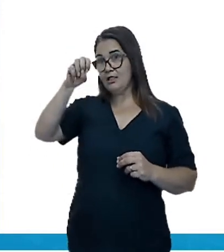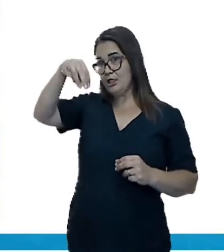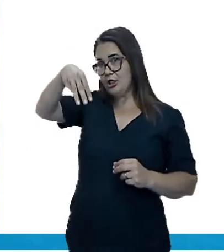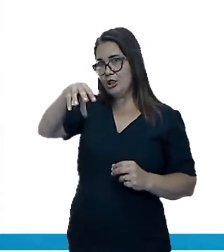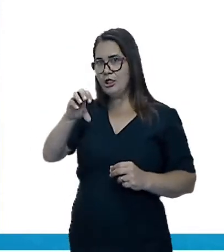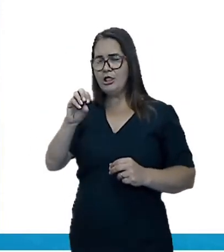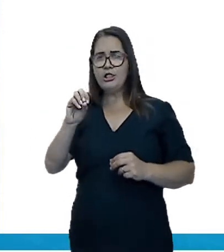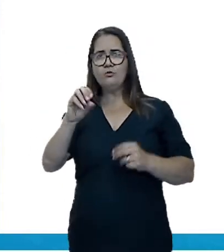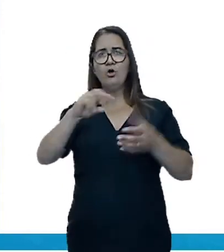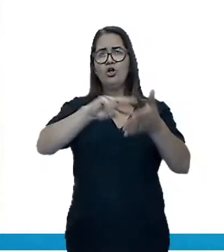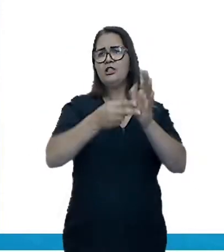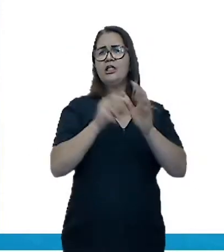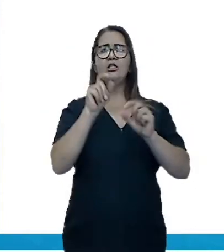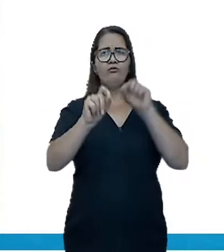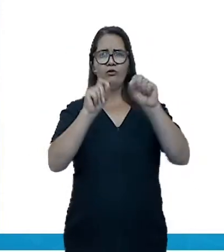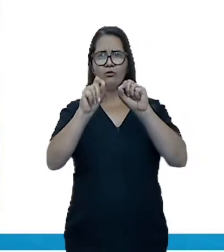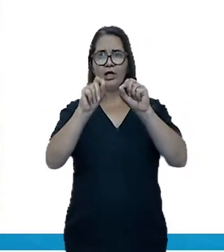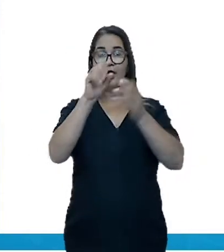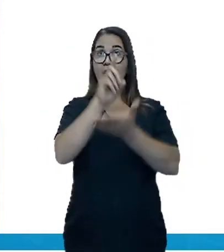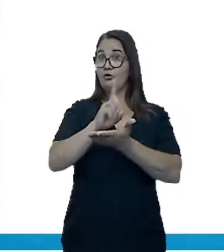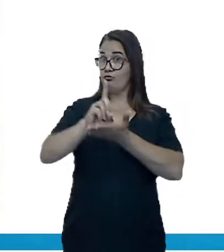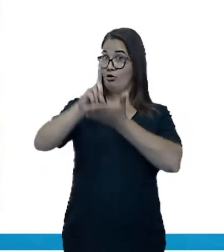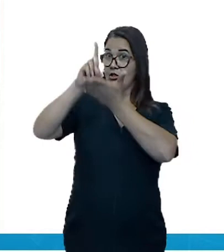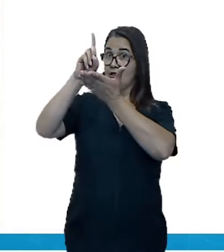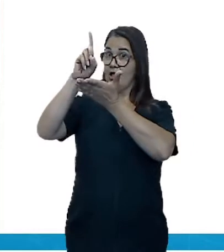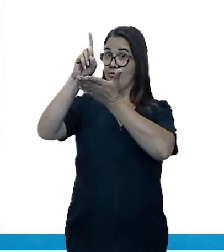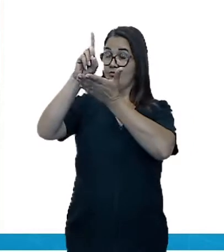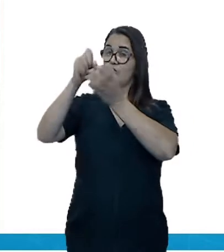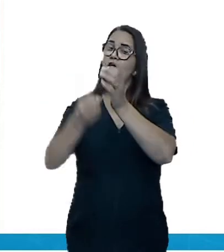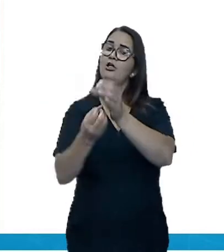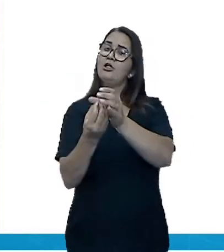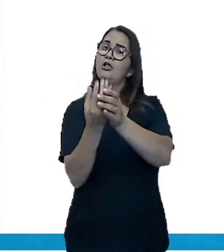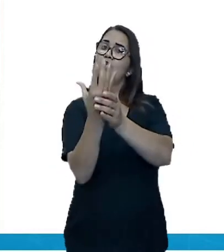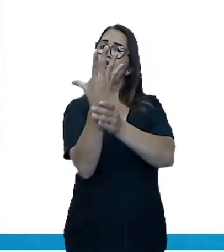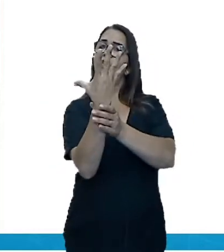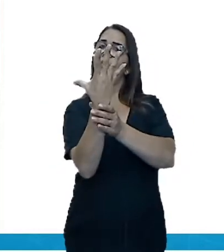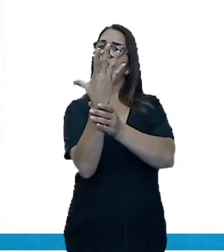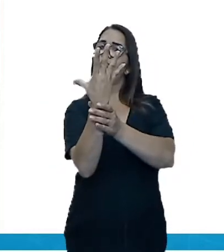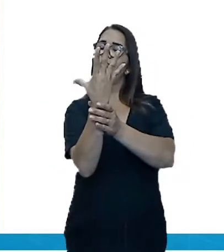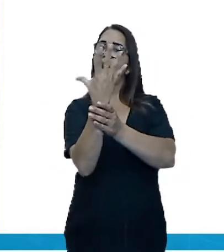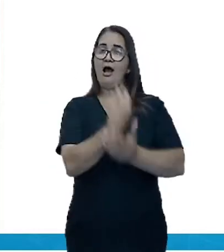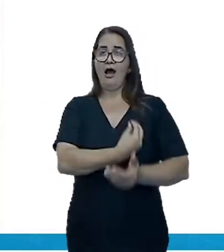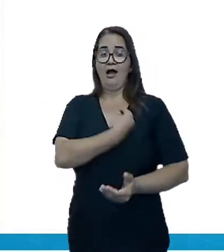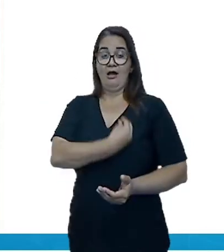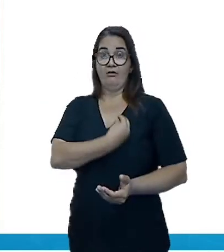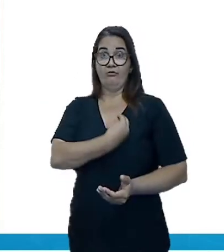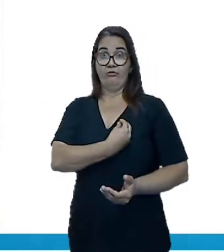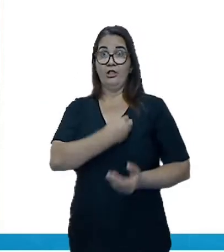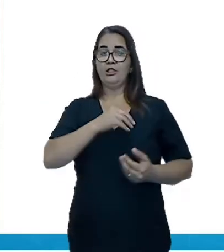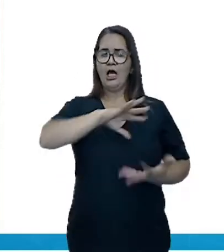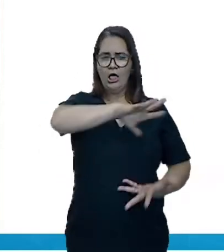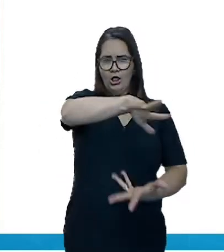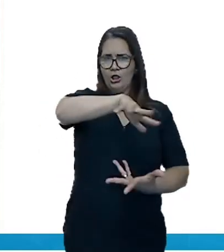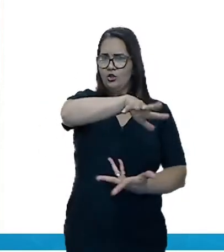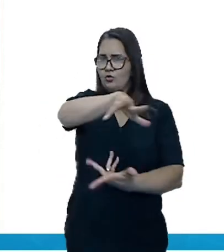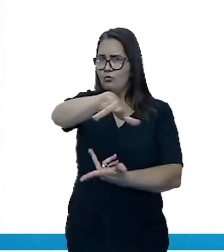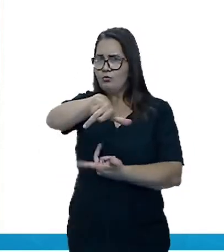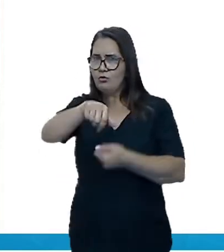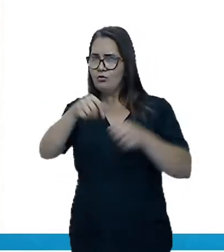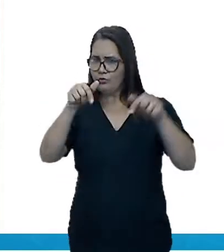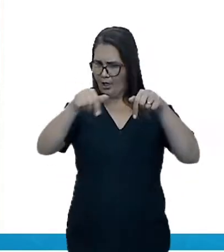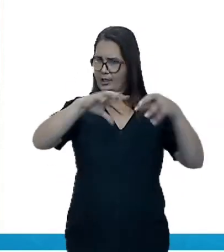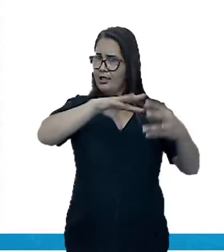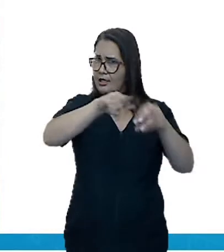história humana, que tentou explicar sobre a origem da vida na Terra. E esteve